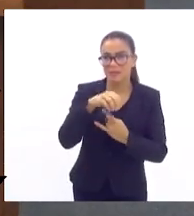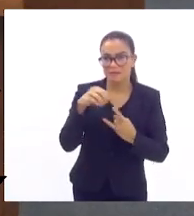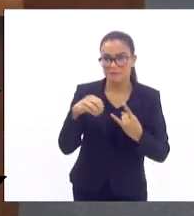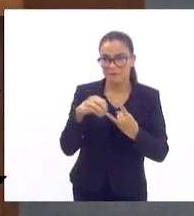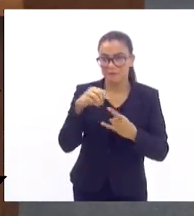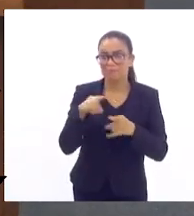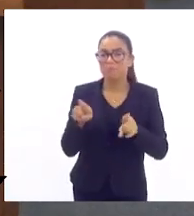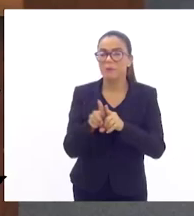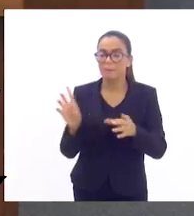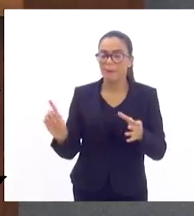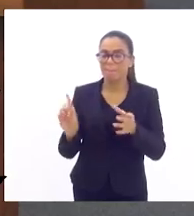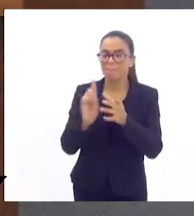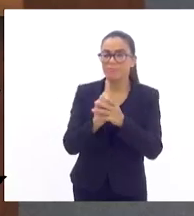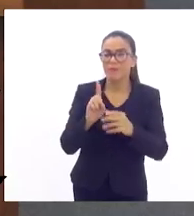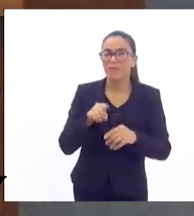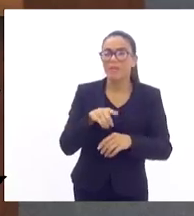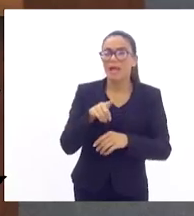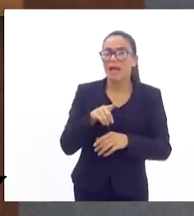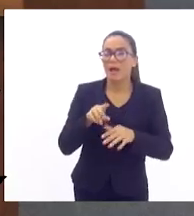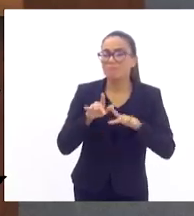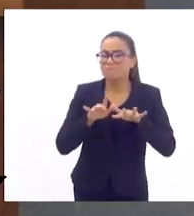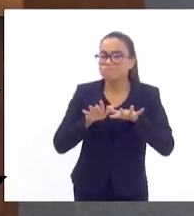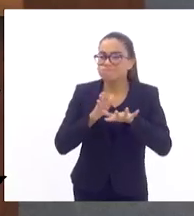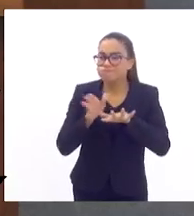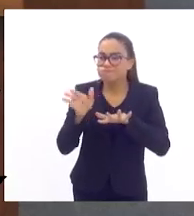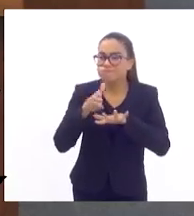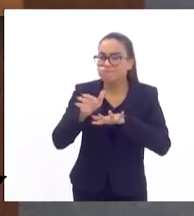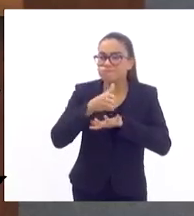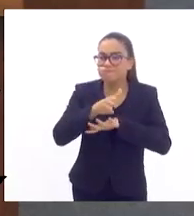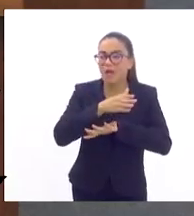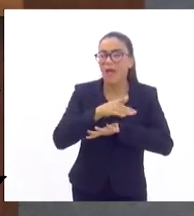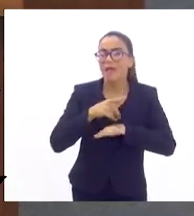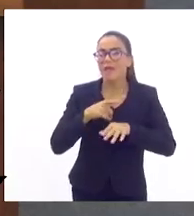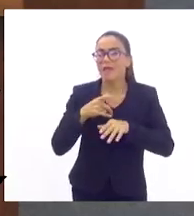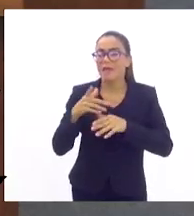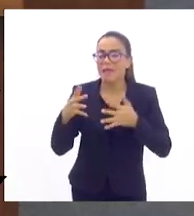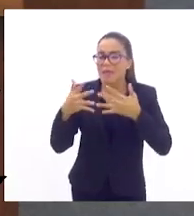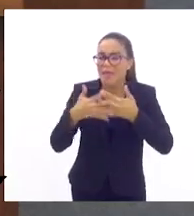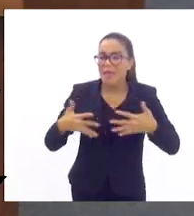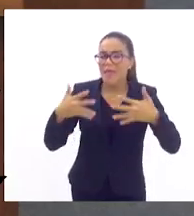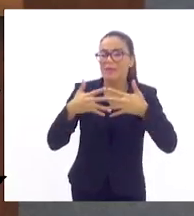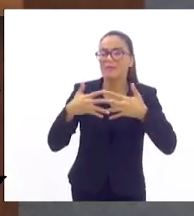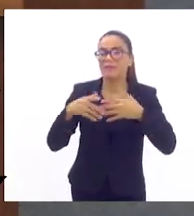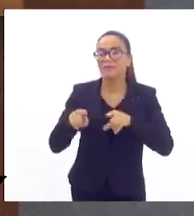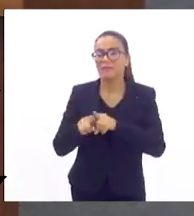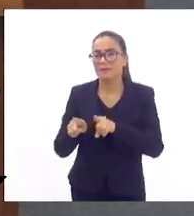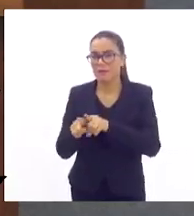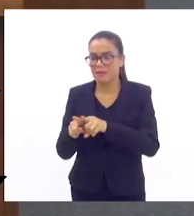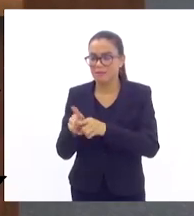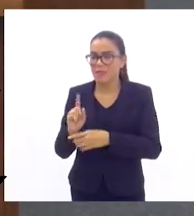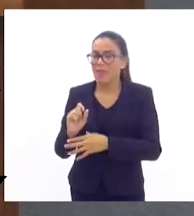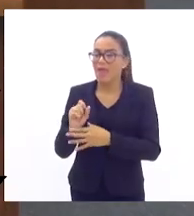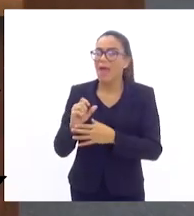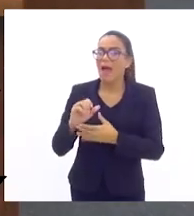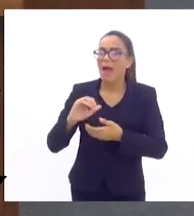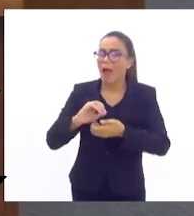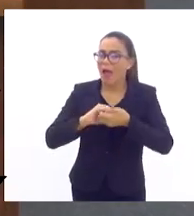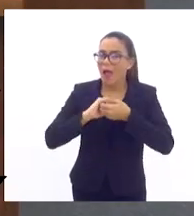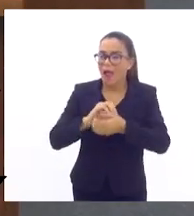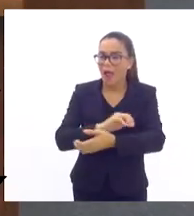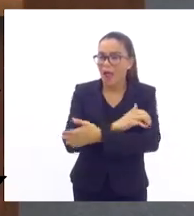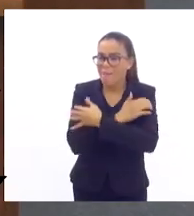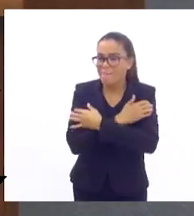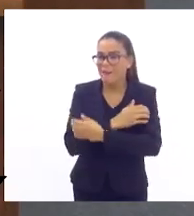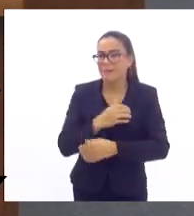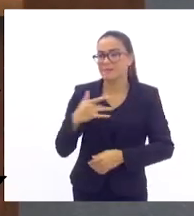de Vigilância Popular em Saneamento e Saúde, coordeno a Abrasca Saúde e